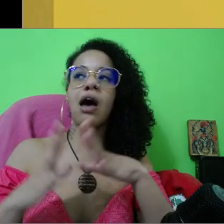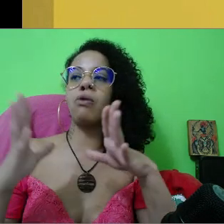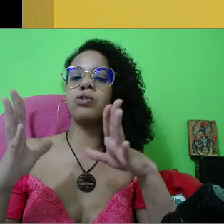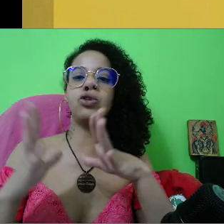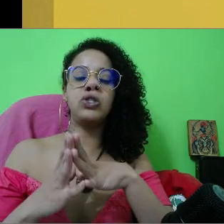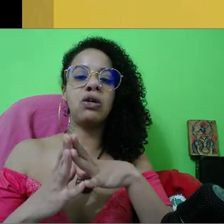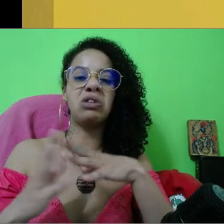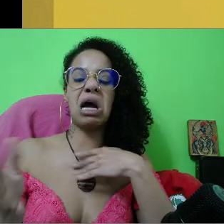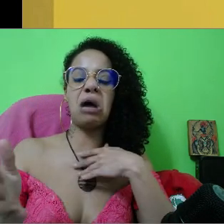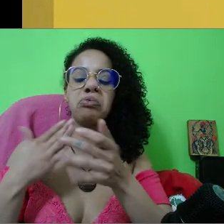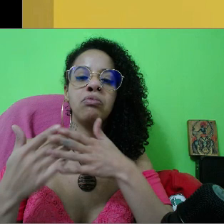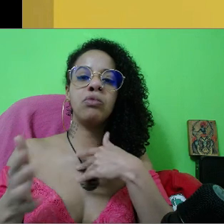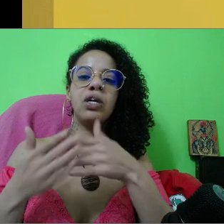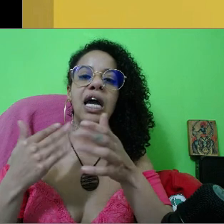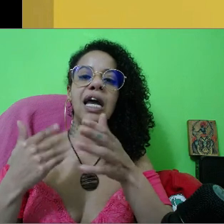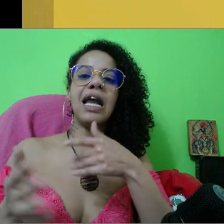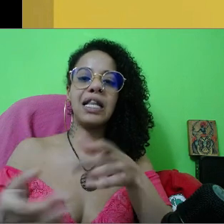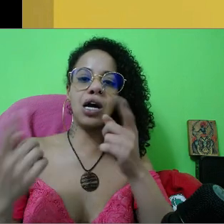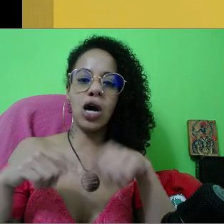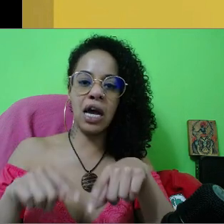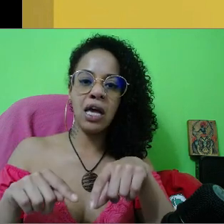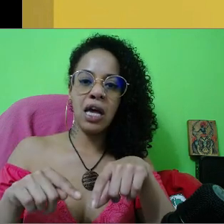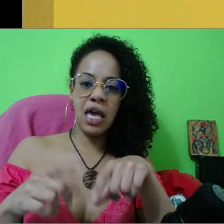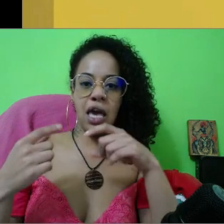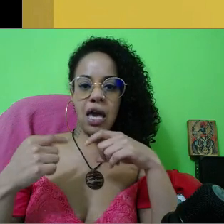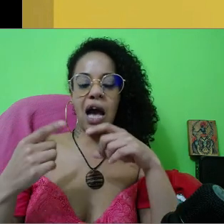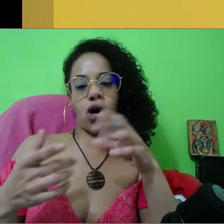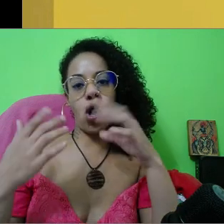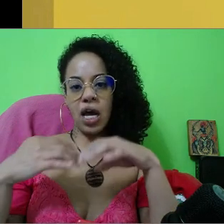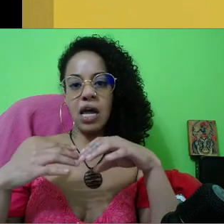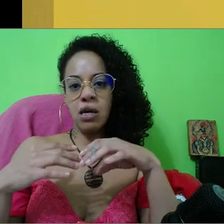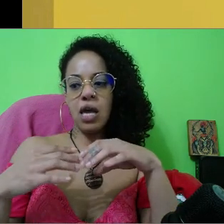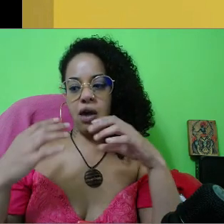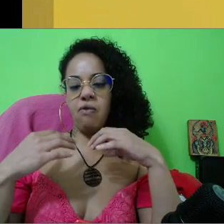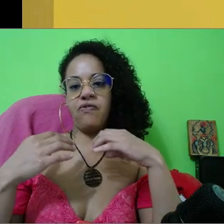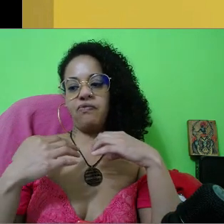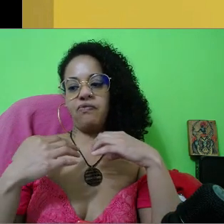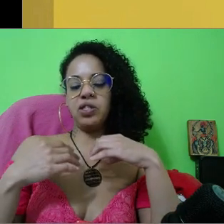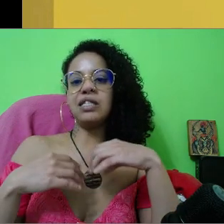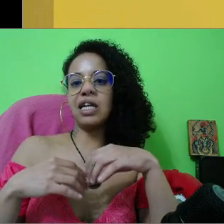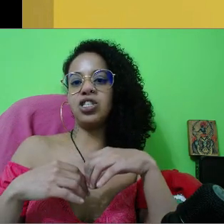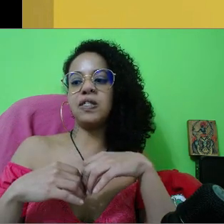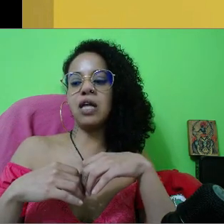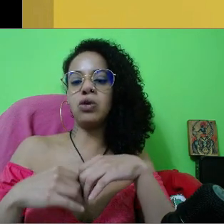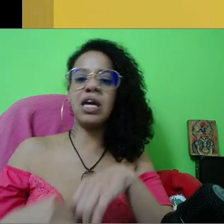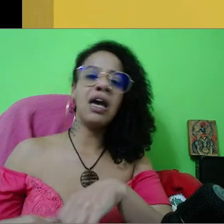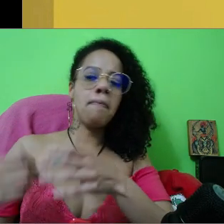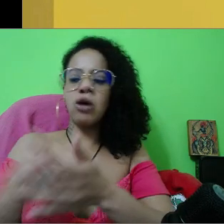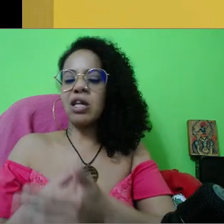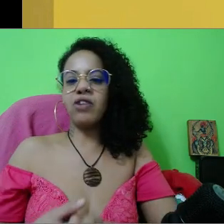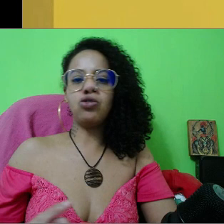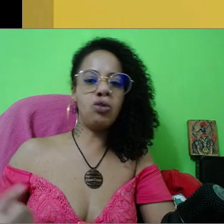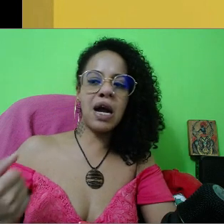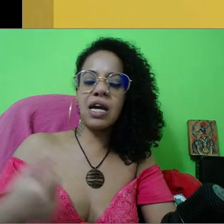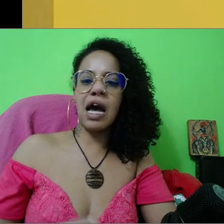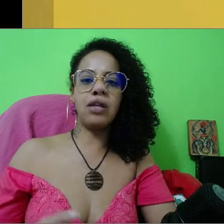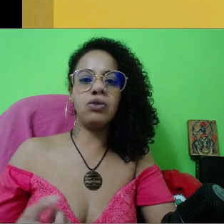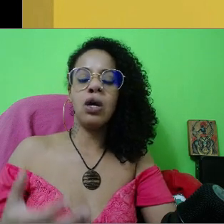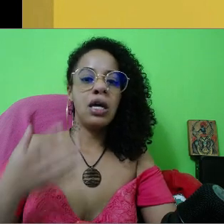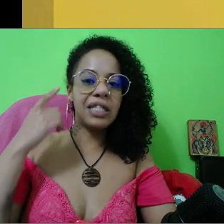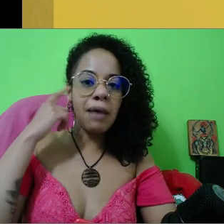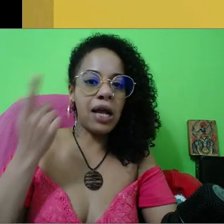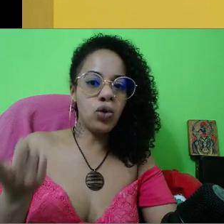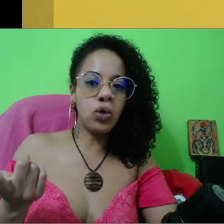cerveja e tal todo mundo se encontrar ninguém nem nada agora agora eu você está dizendo que meu tava tudo